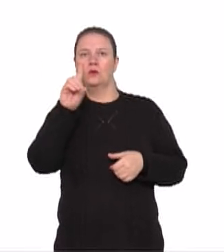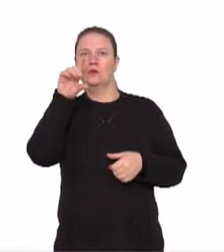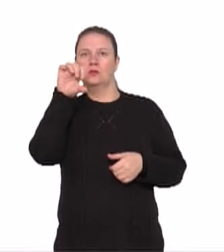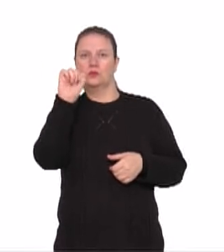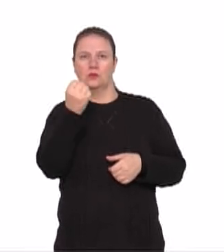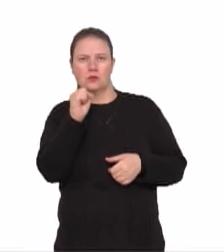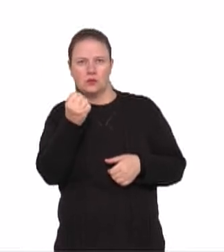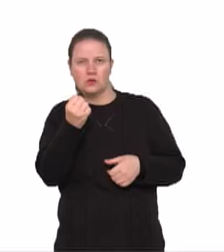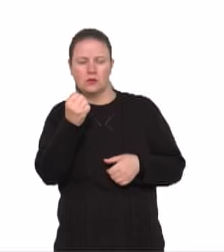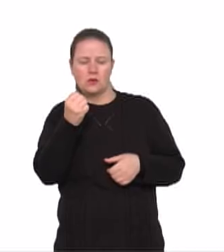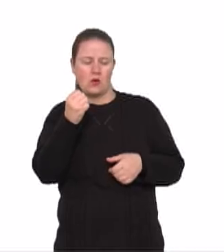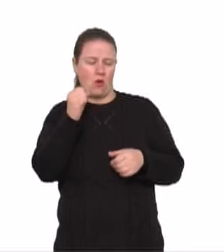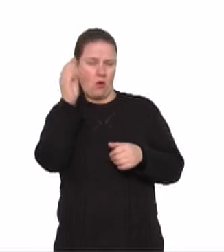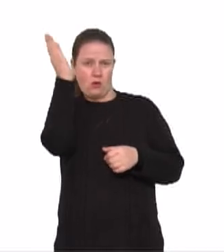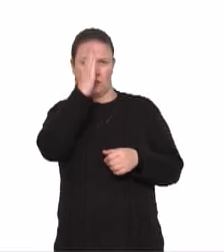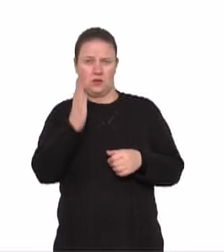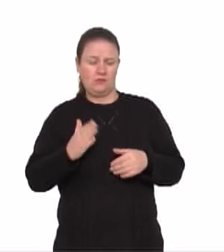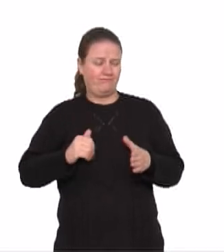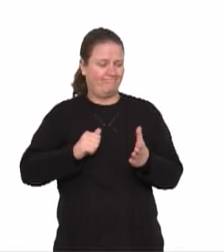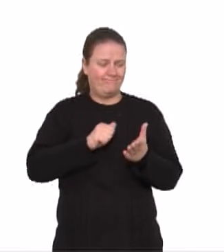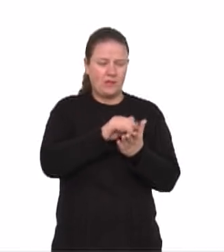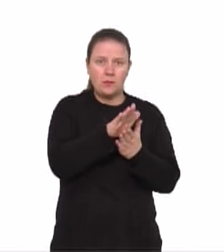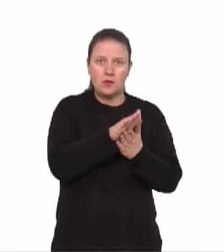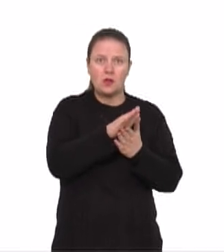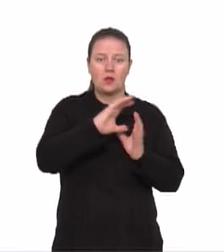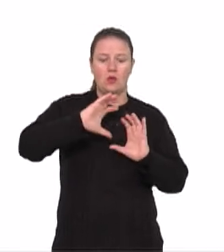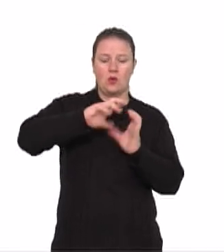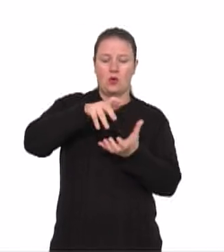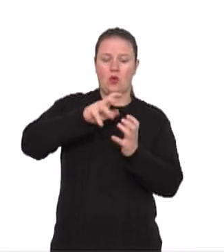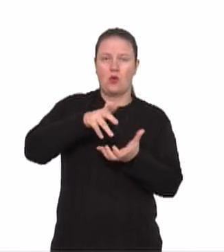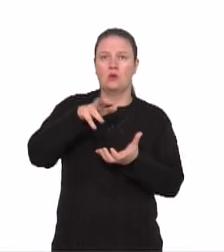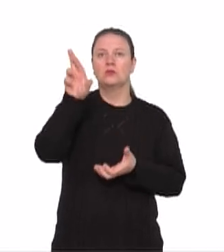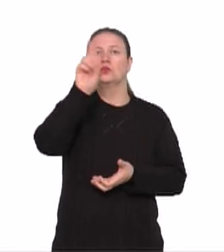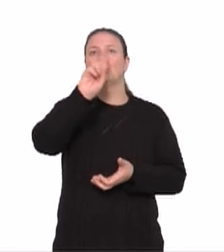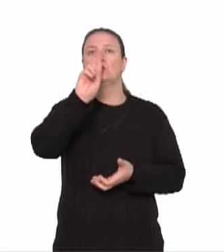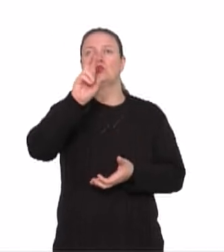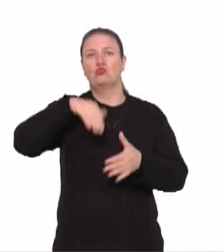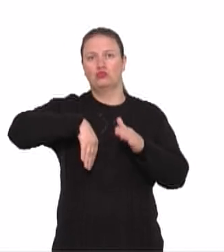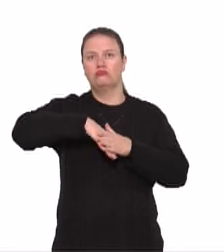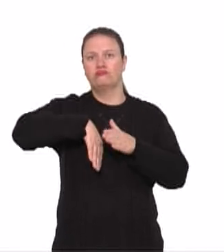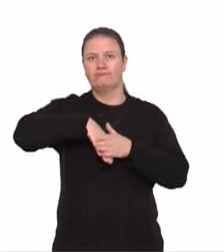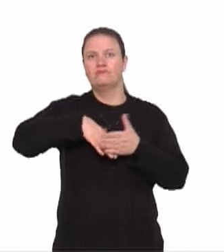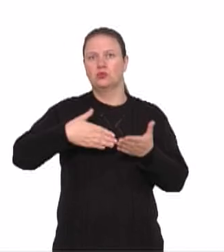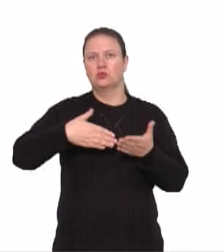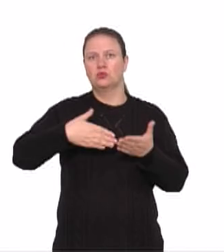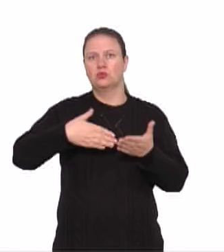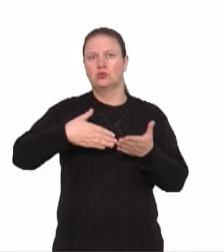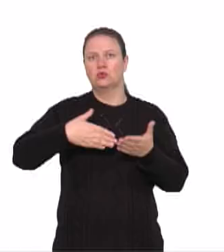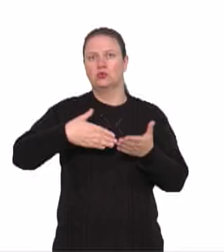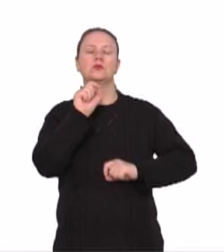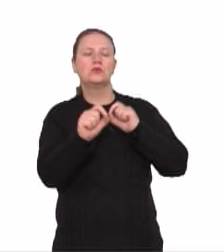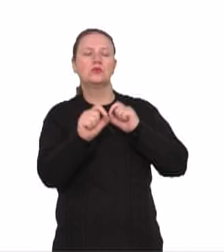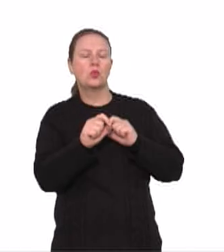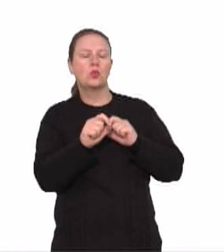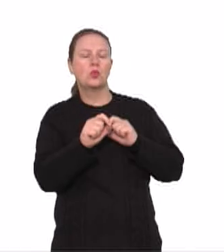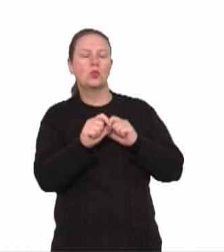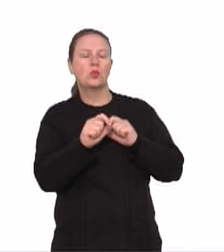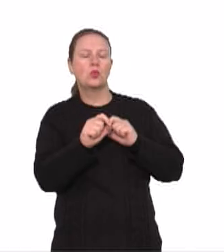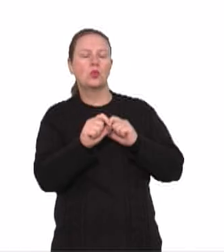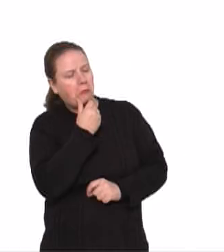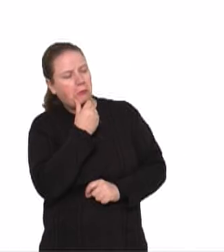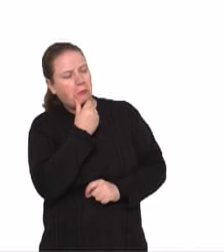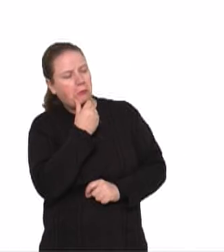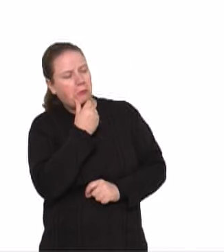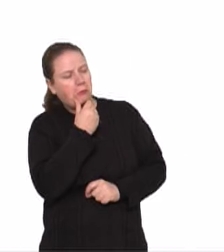foi eliminado da Copa da Rússia. Então, vejam que nós temos aqui o desenho, né, de um telespectador sentado em cima de um botijão de